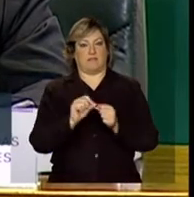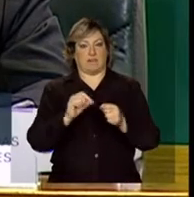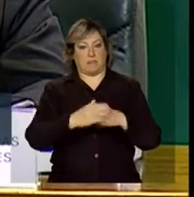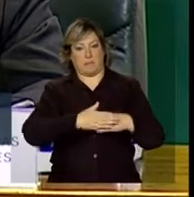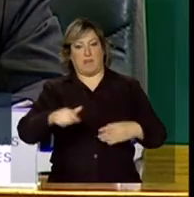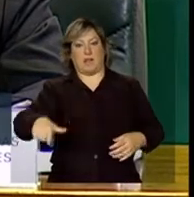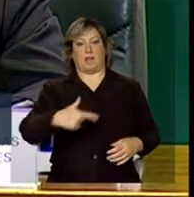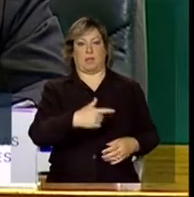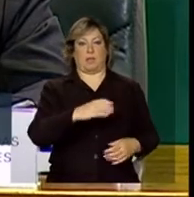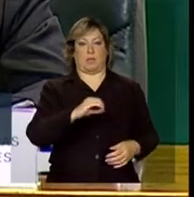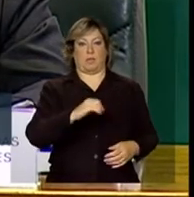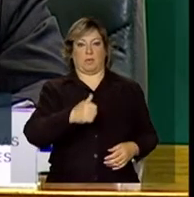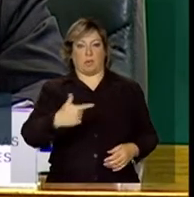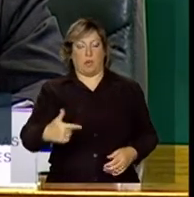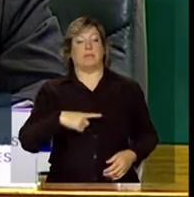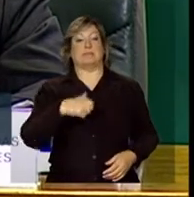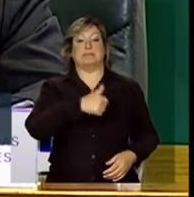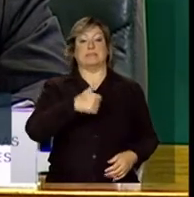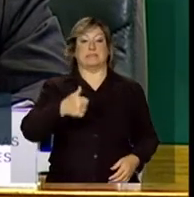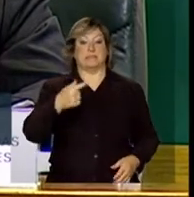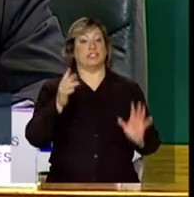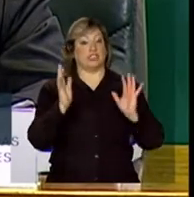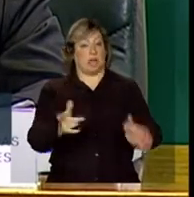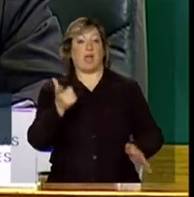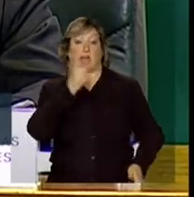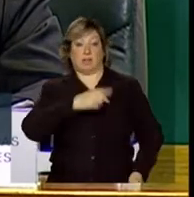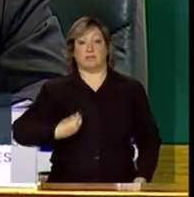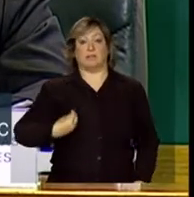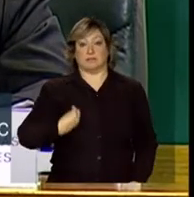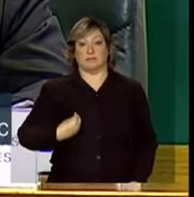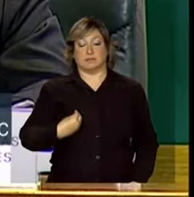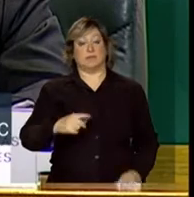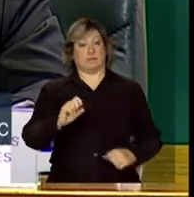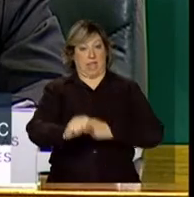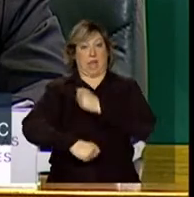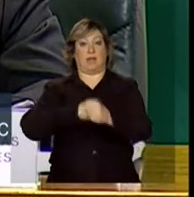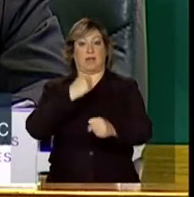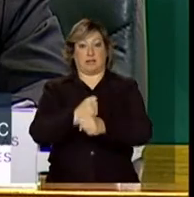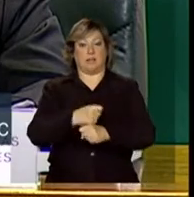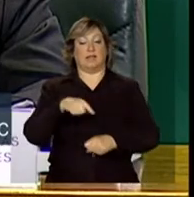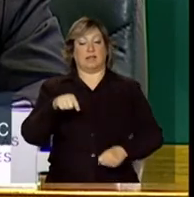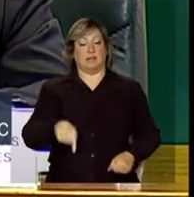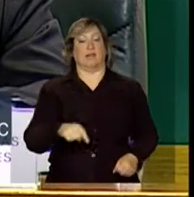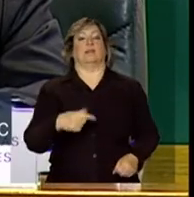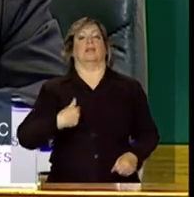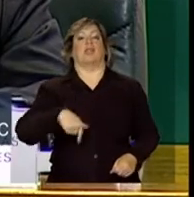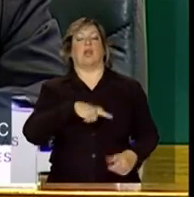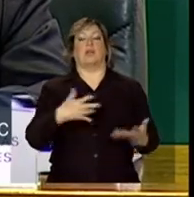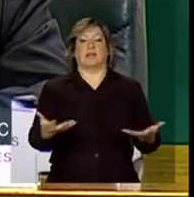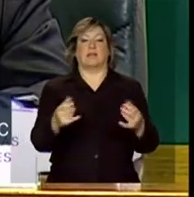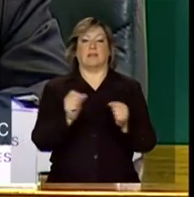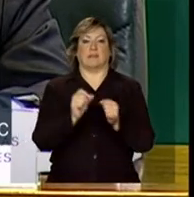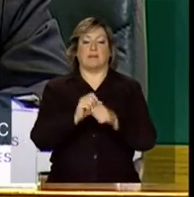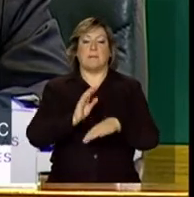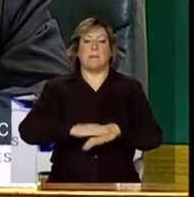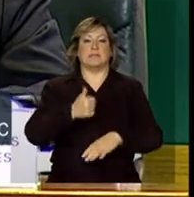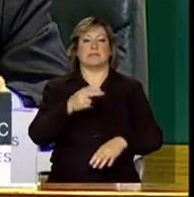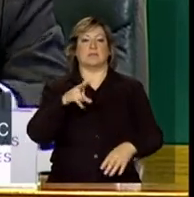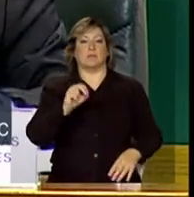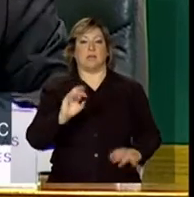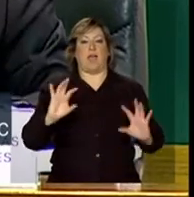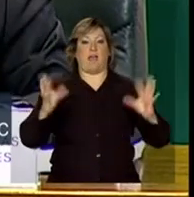2012 117 já foram realizados em 2013 Itamarati pretende realizar mais de 150